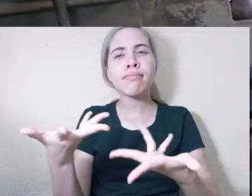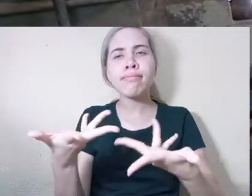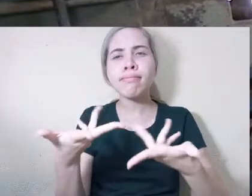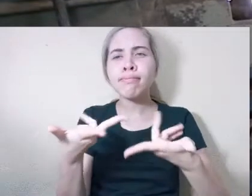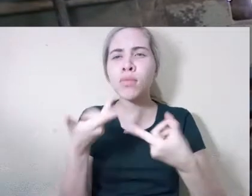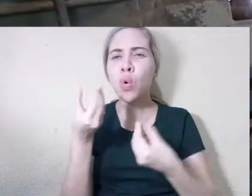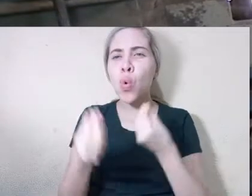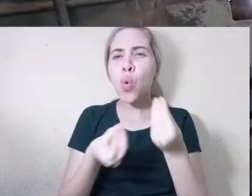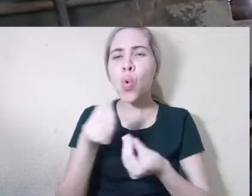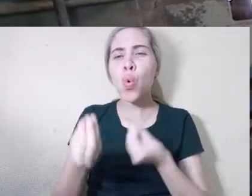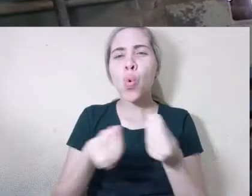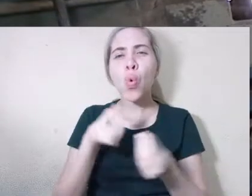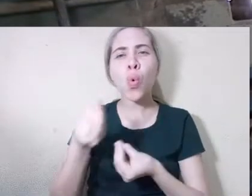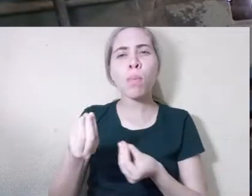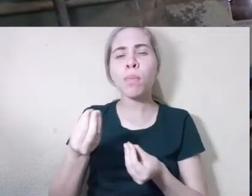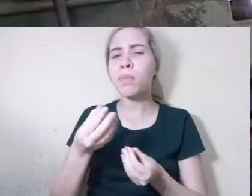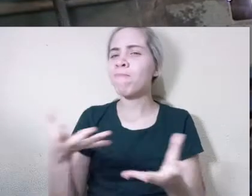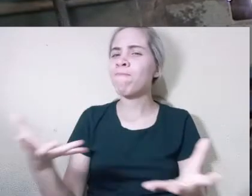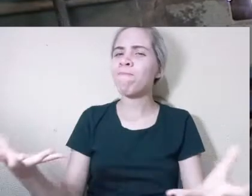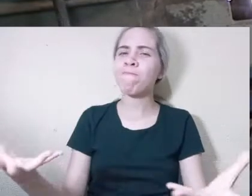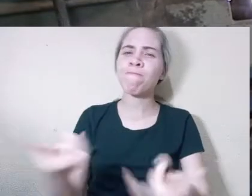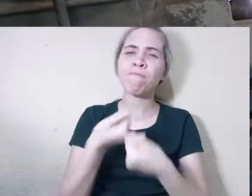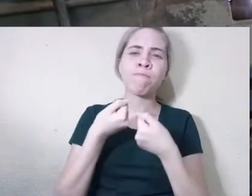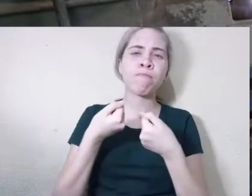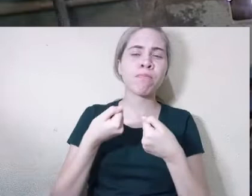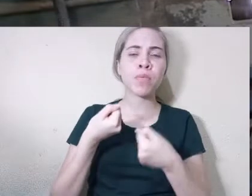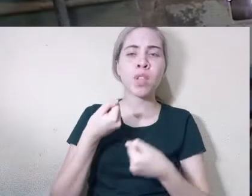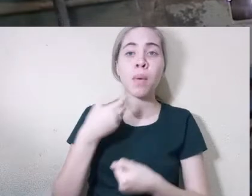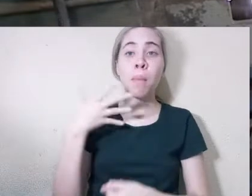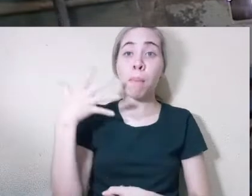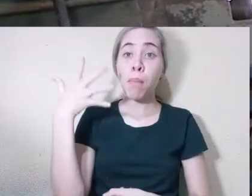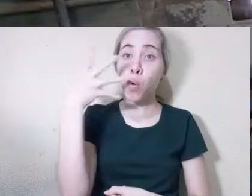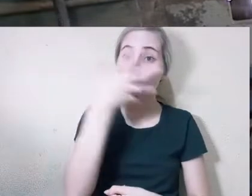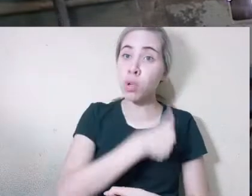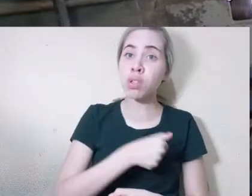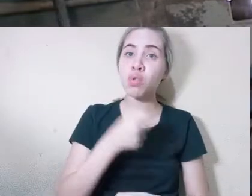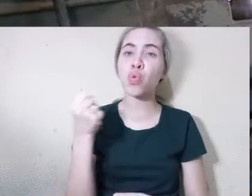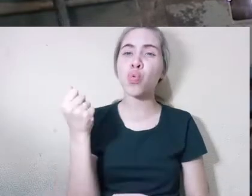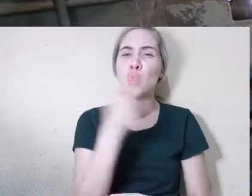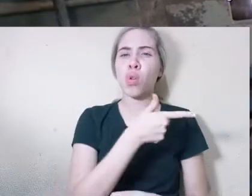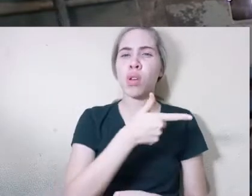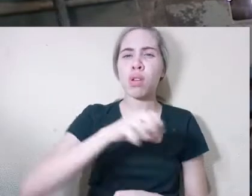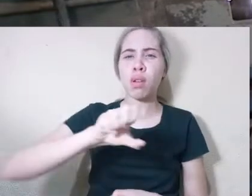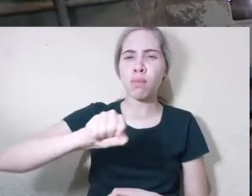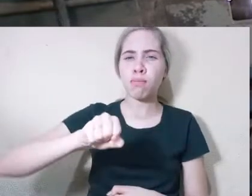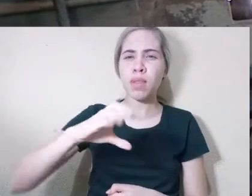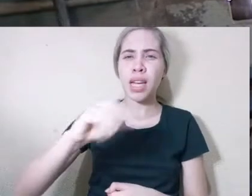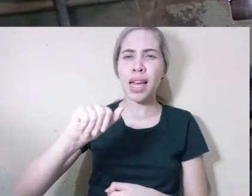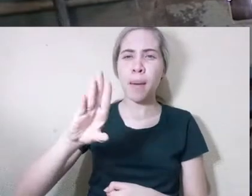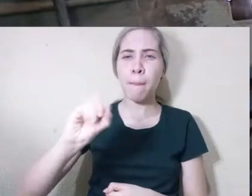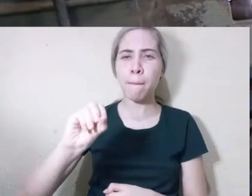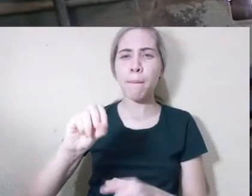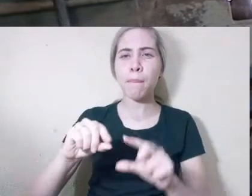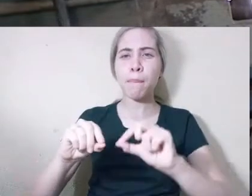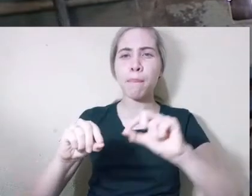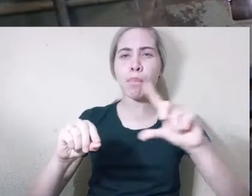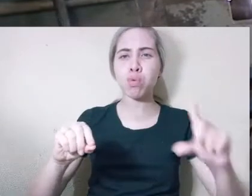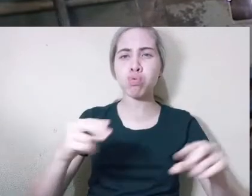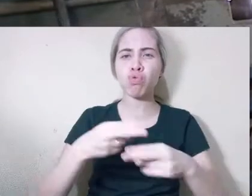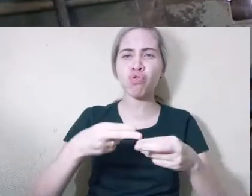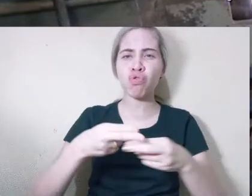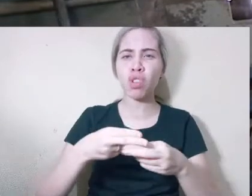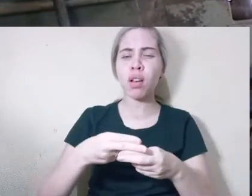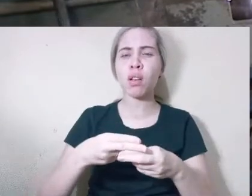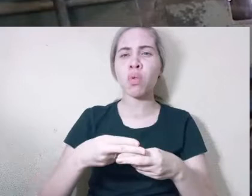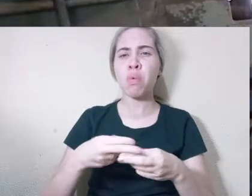material, o acabamento é espetacular, mais bonito que muito cabo de faca boa, né? É uma cabeça de